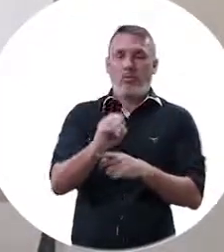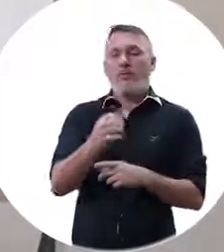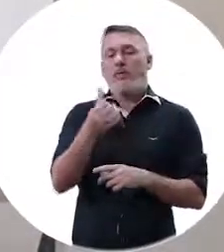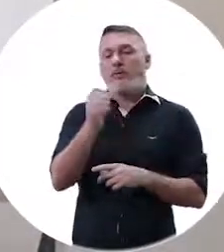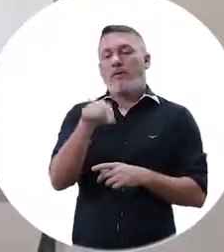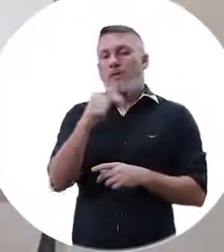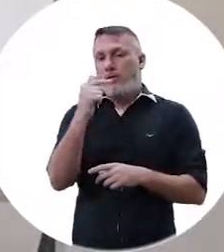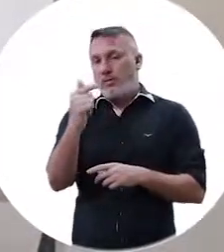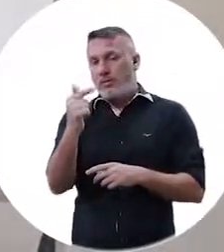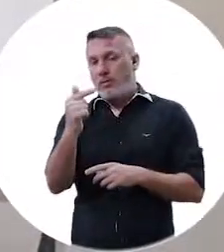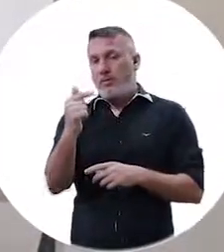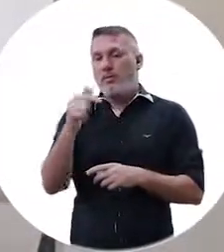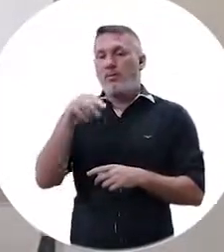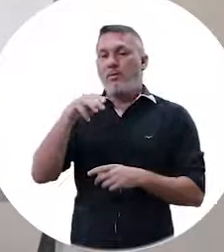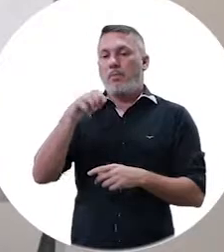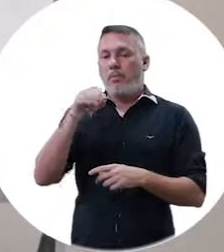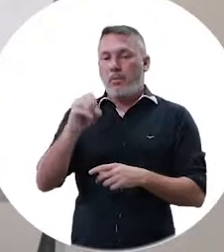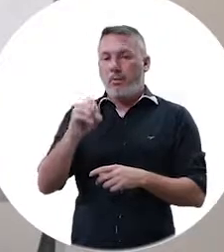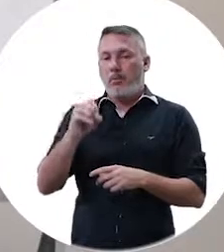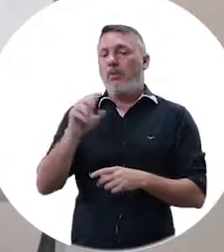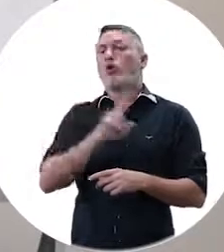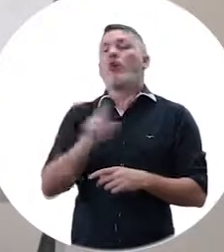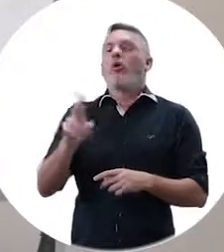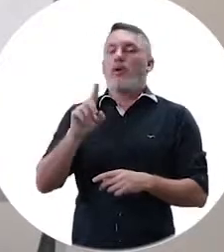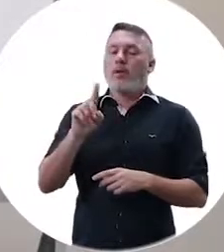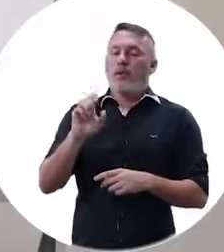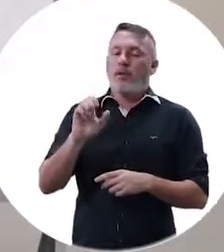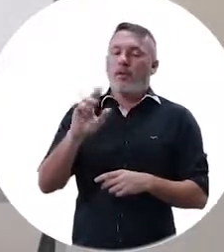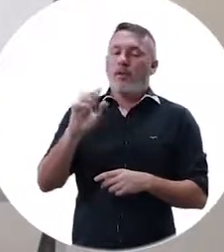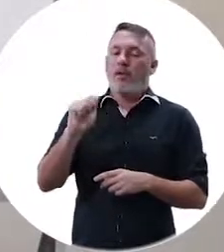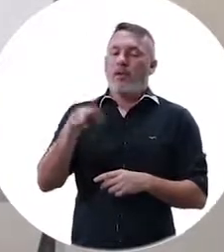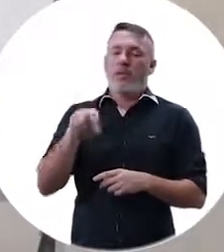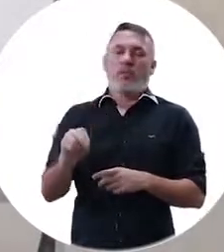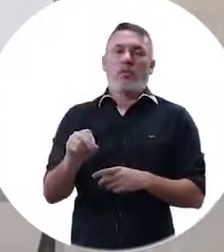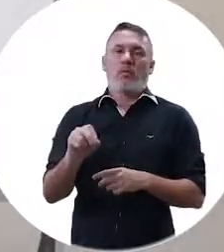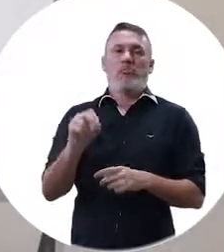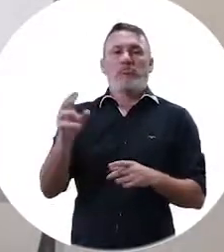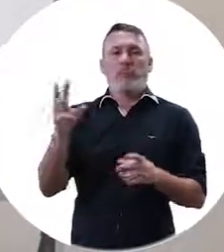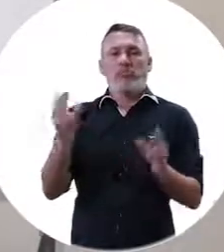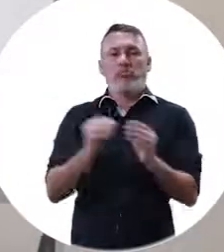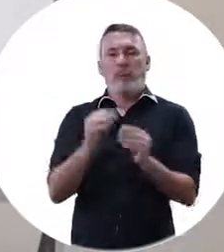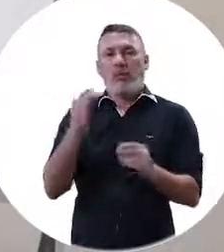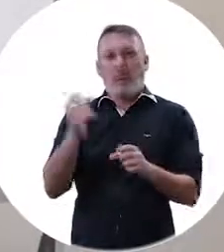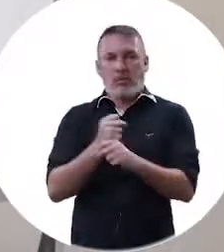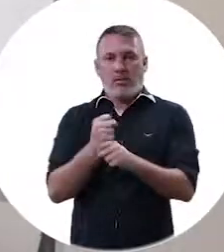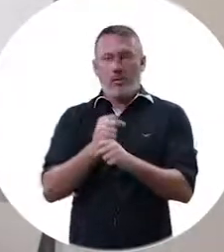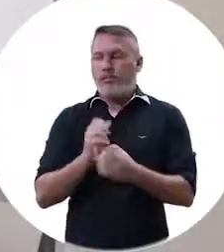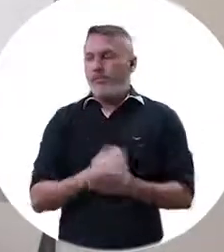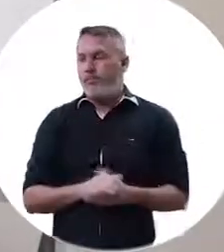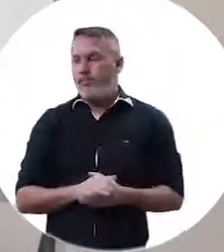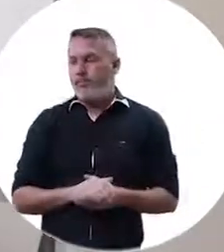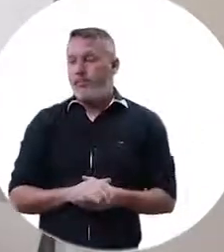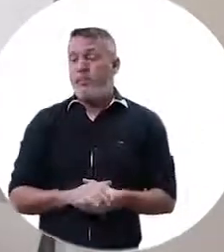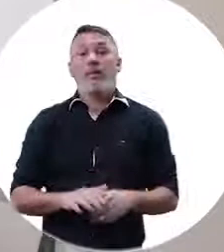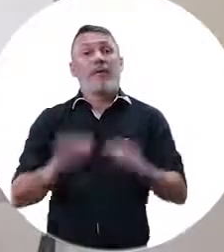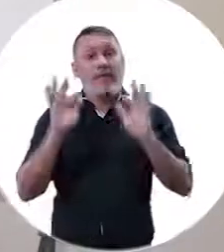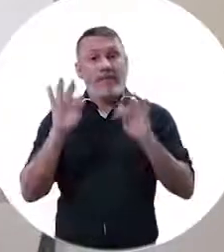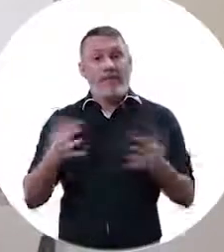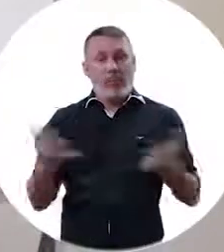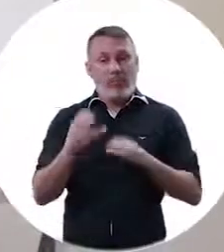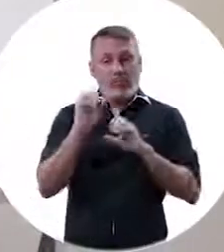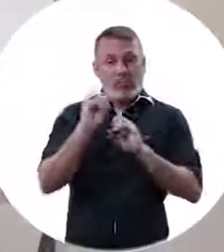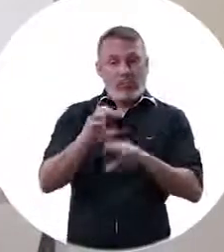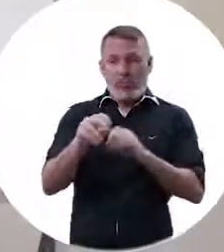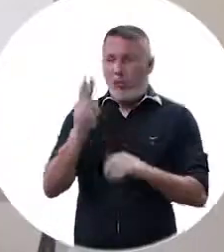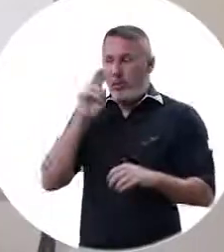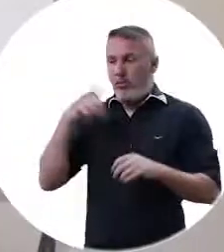3-etil, 6,7 de metil, 4 propil, decano. Ok? Para finalizar nossa aula aqui de